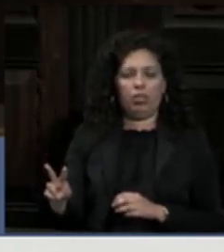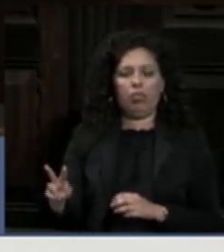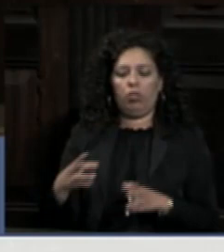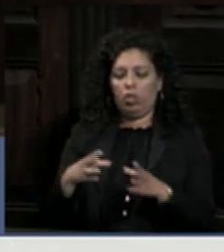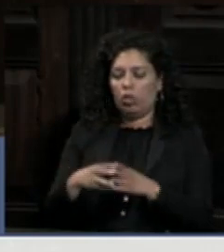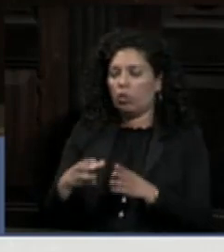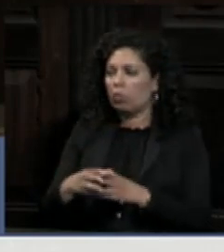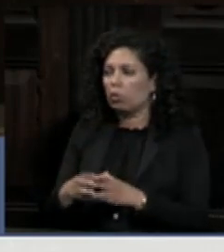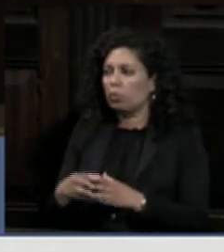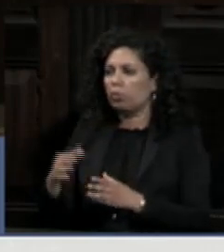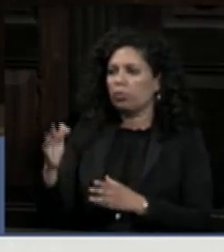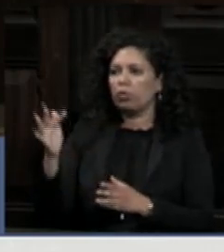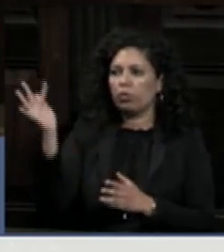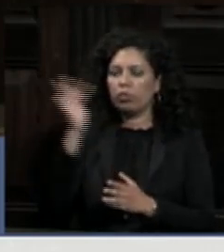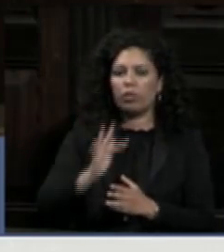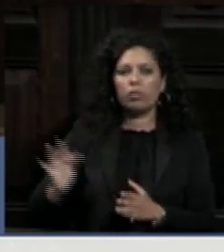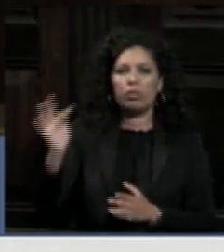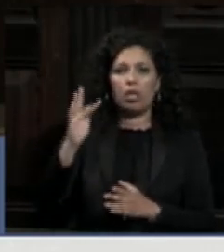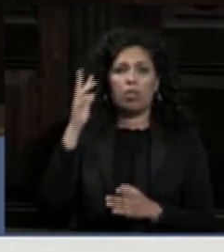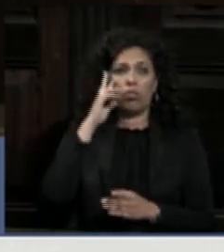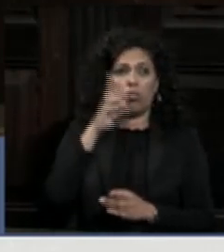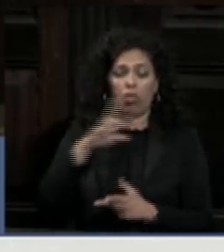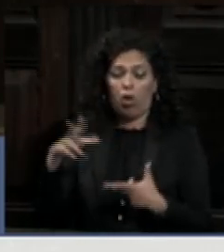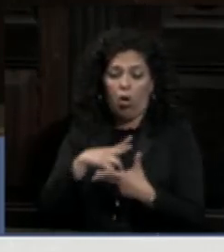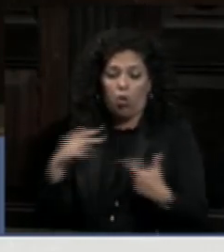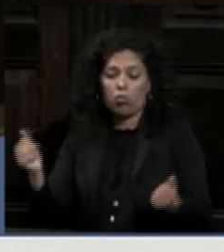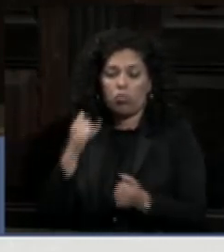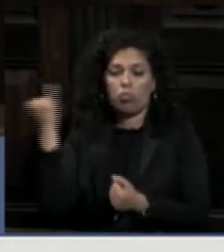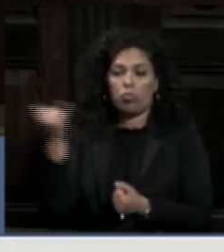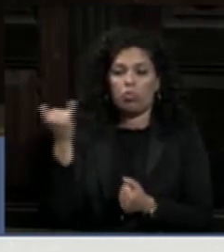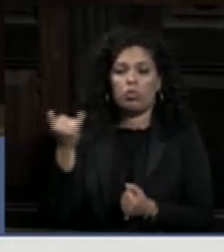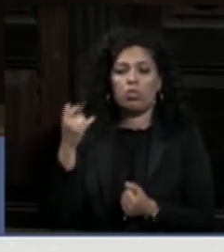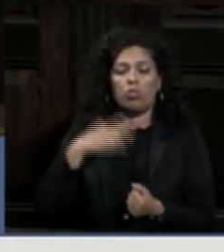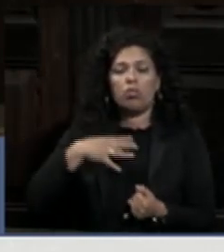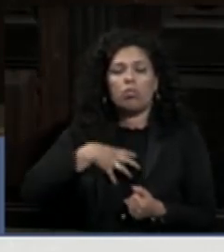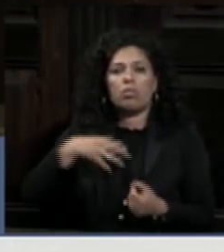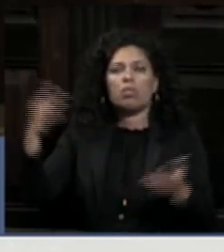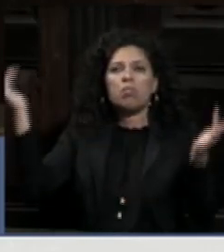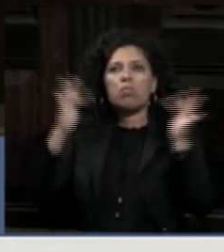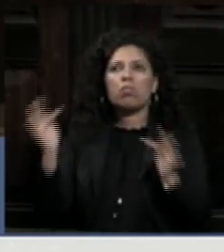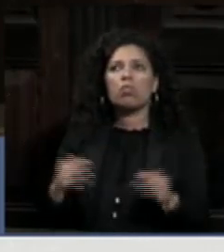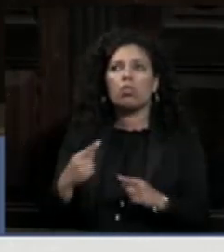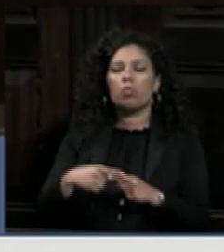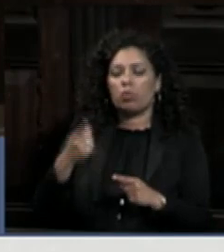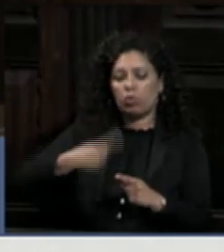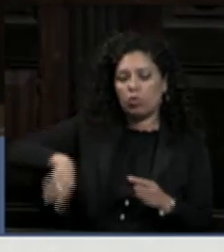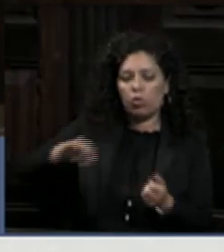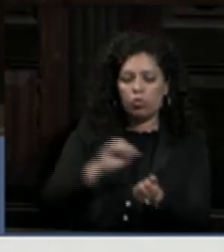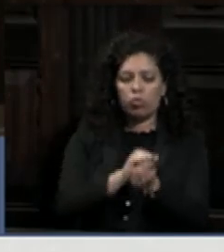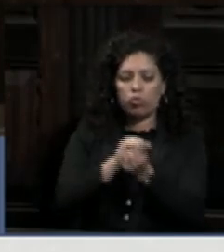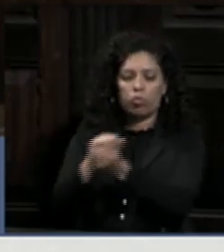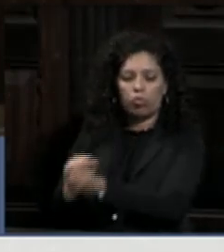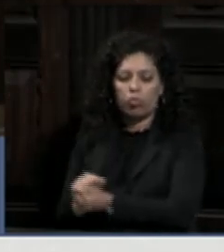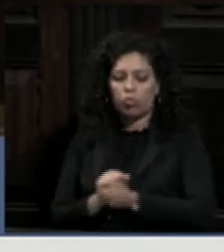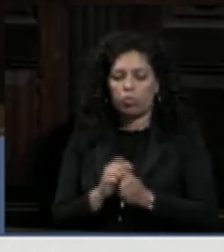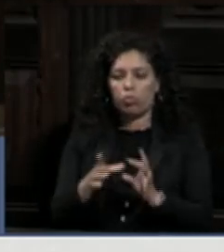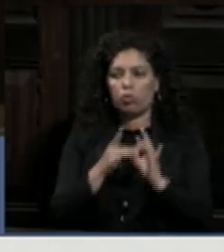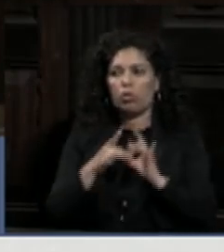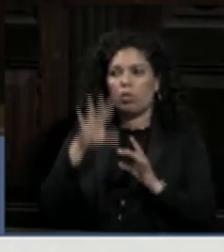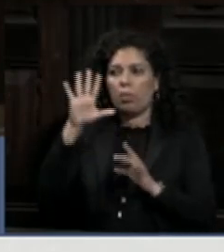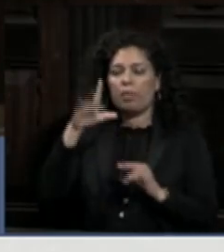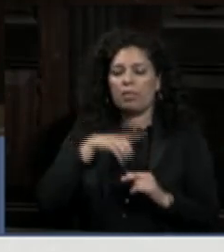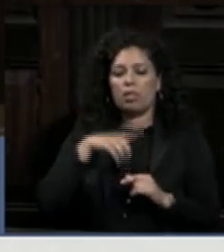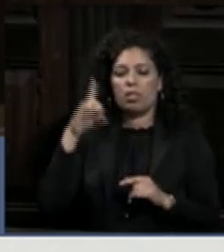universidades eu fico feliz que valeu a pena participar dessa luta do bom combate mas tem dias que está entristecido